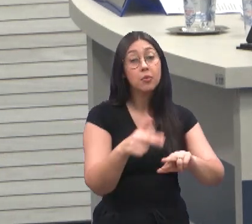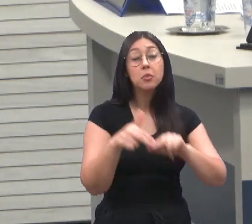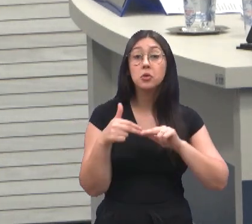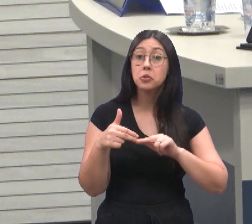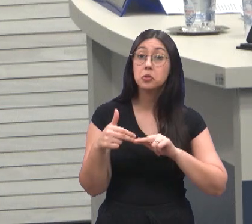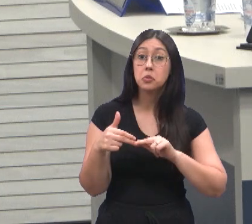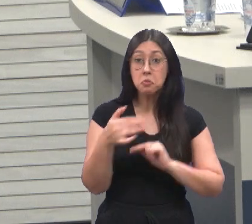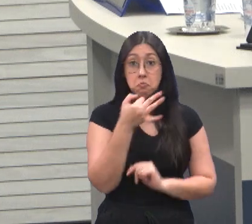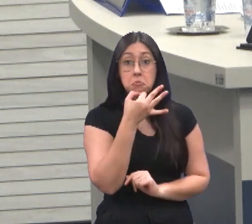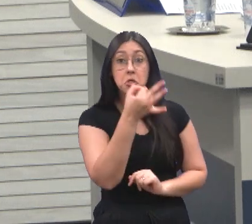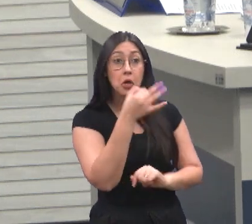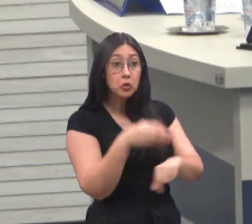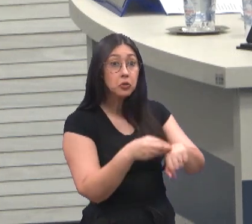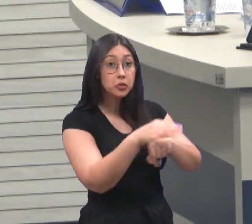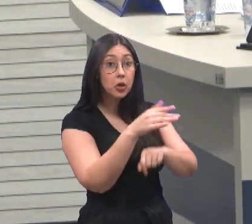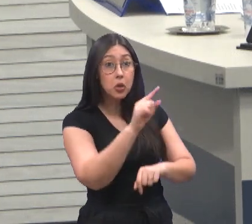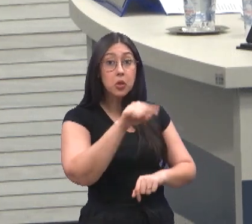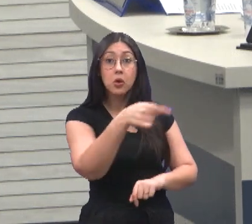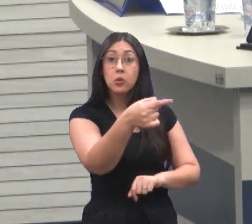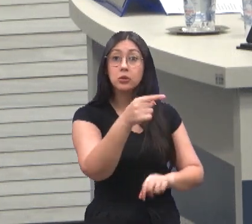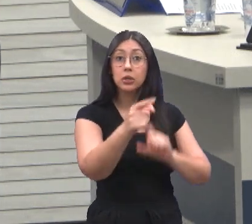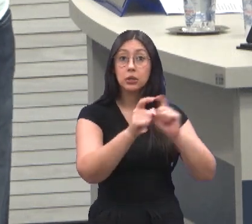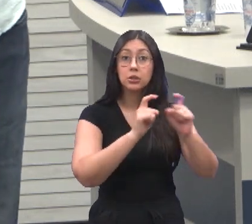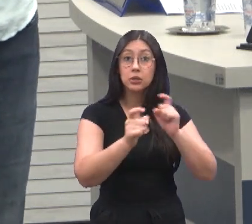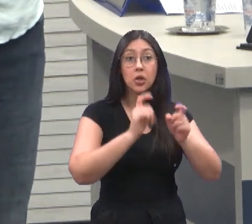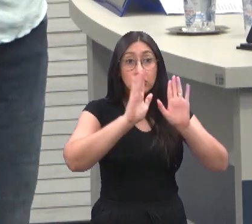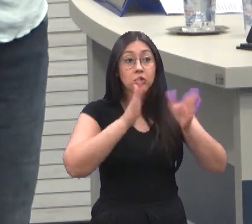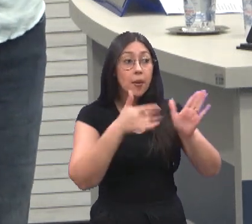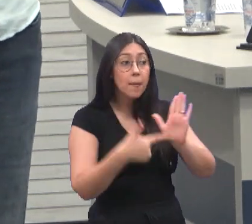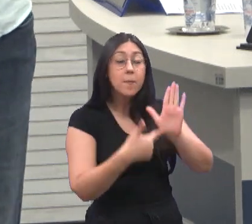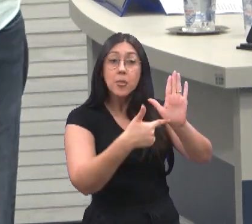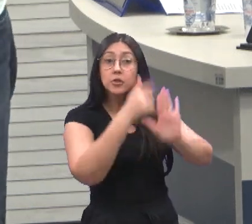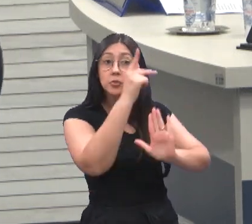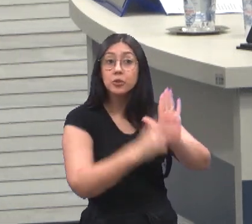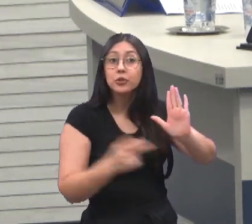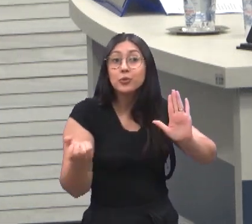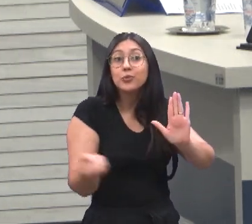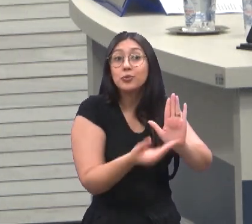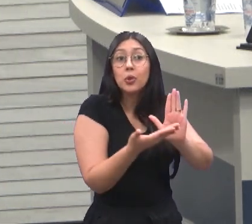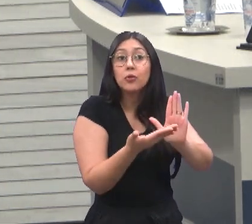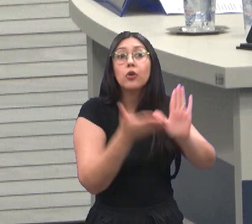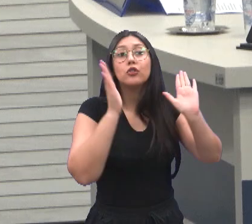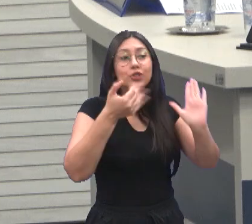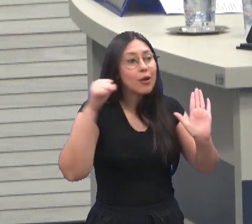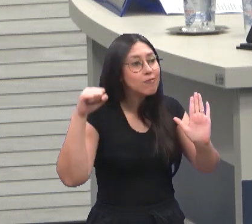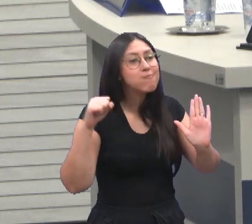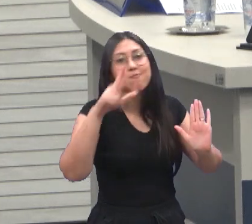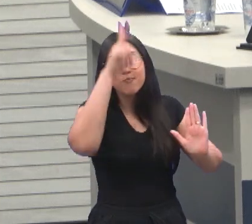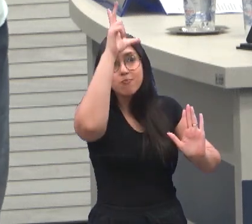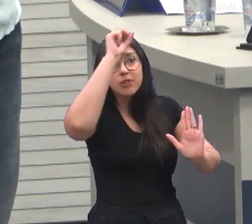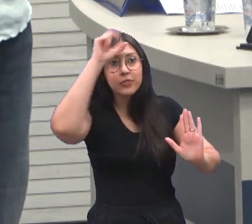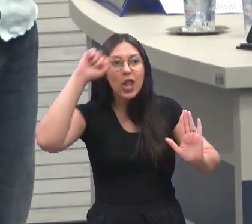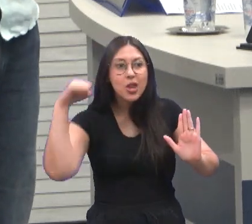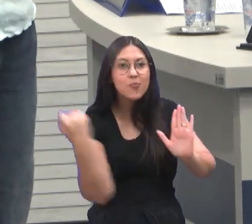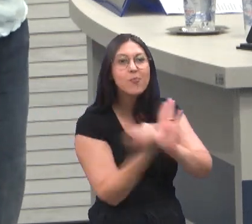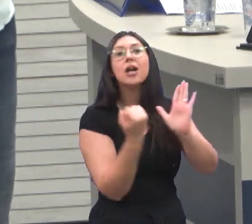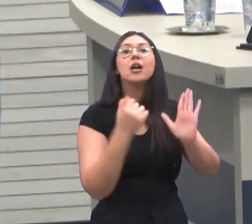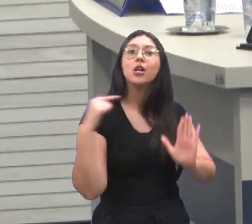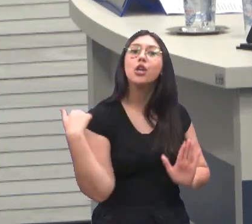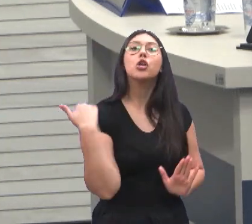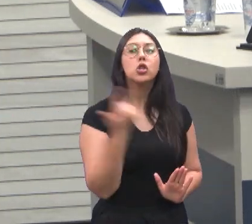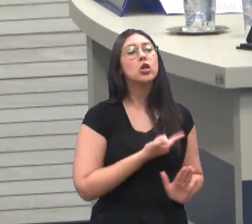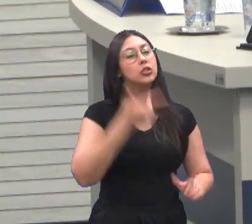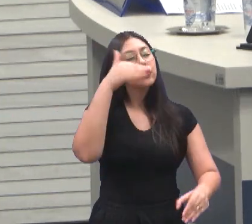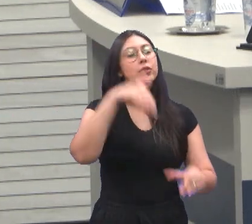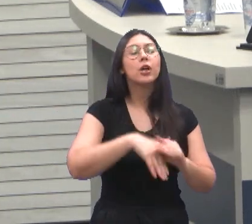na próxima sessão a gente já apresente um novo projeto, já com o carimbo da prefeitura, e nós vamos ser favorável